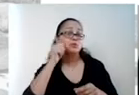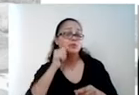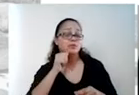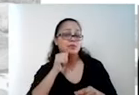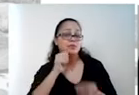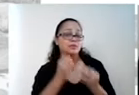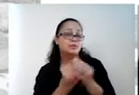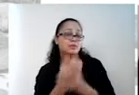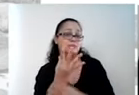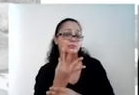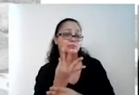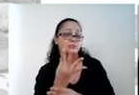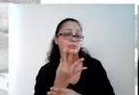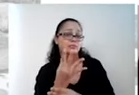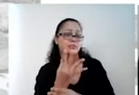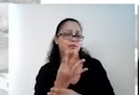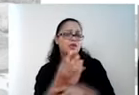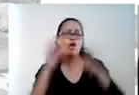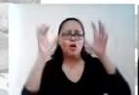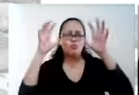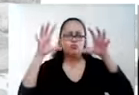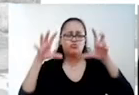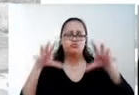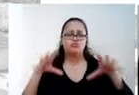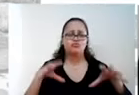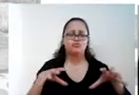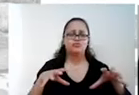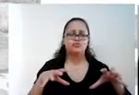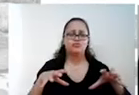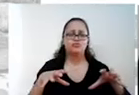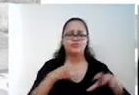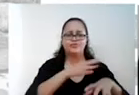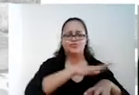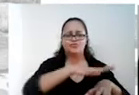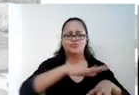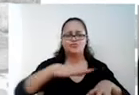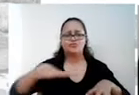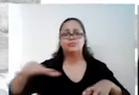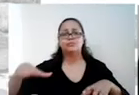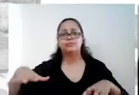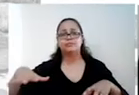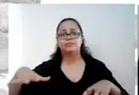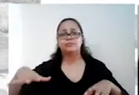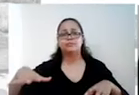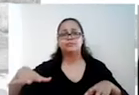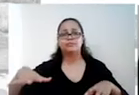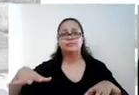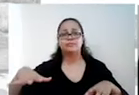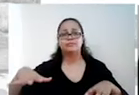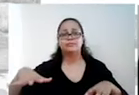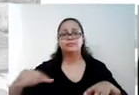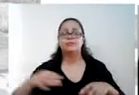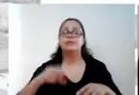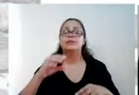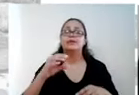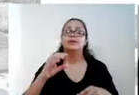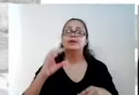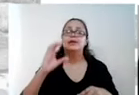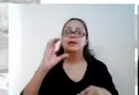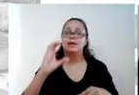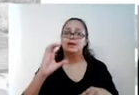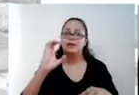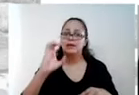de encharcamento, de chuvas, por exemplo, onde o prótalo fica encharcado, a célula sexual masculina nada em direção à célula